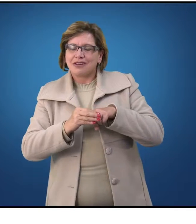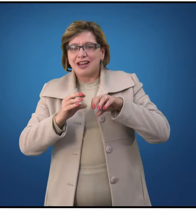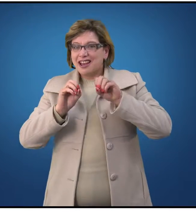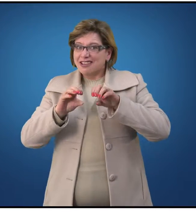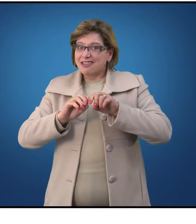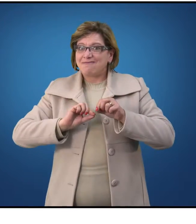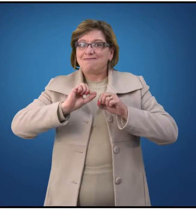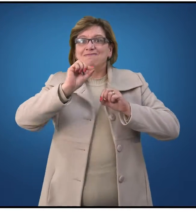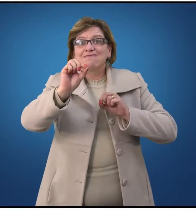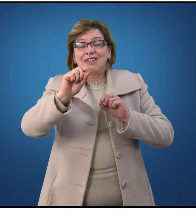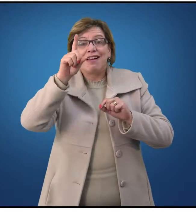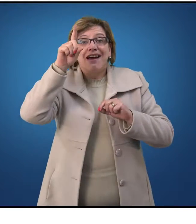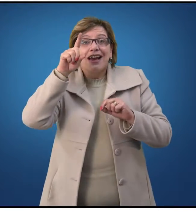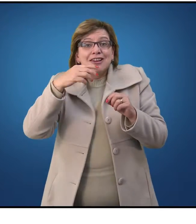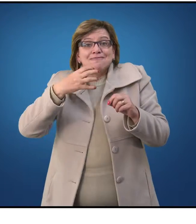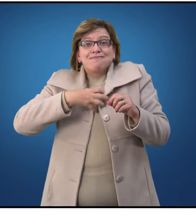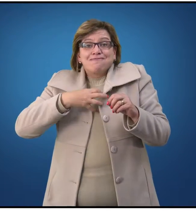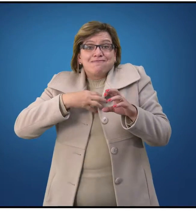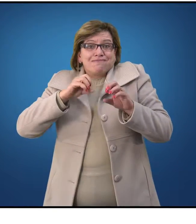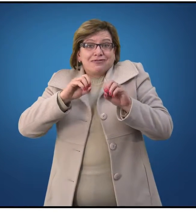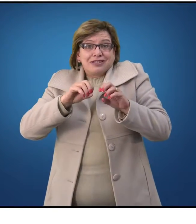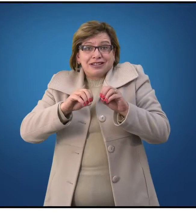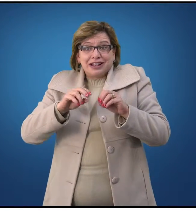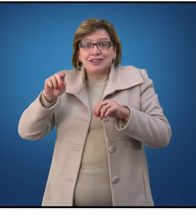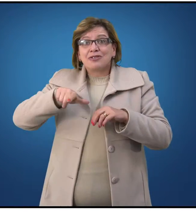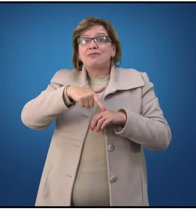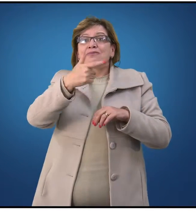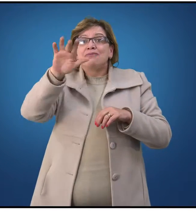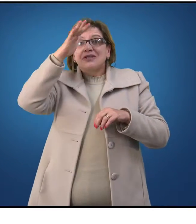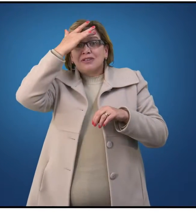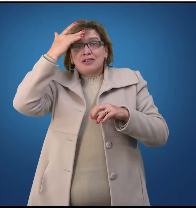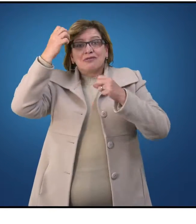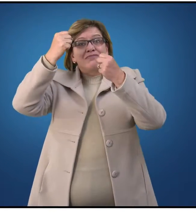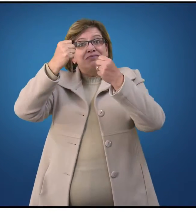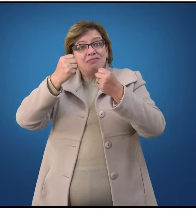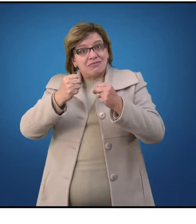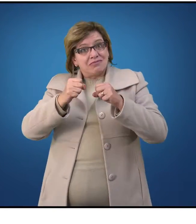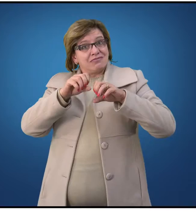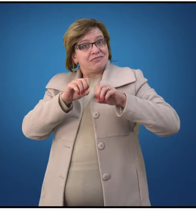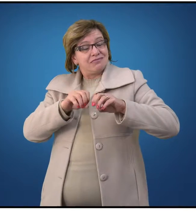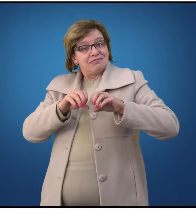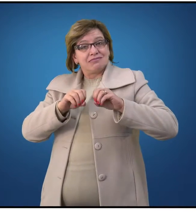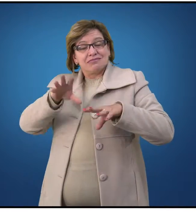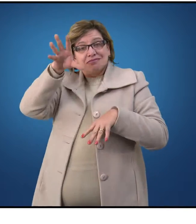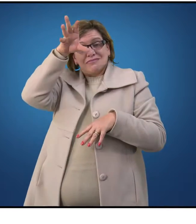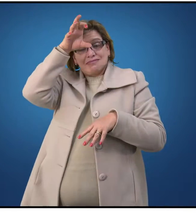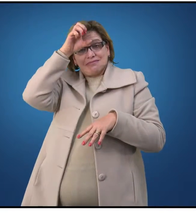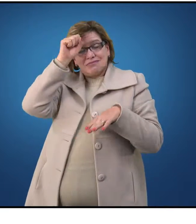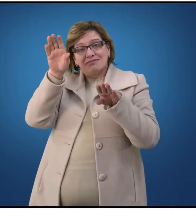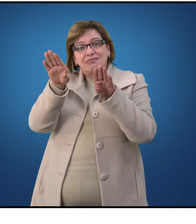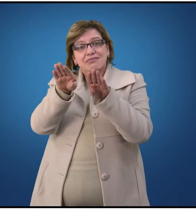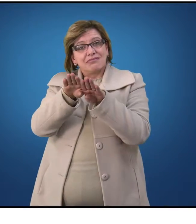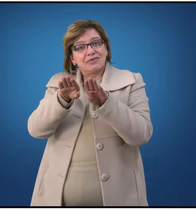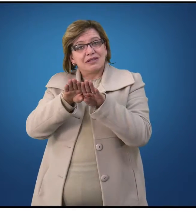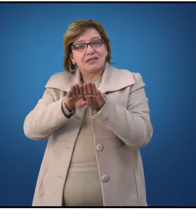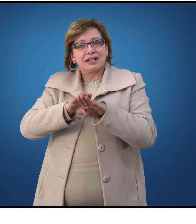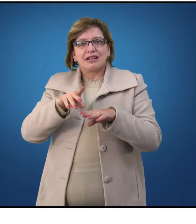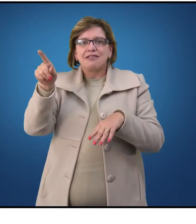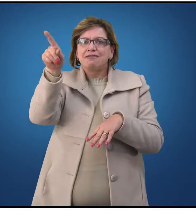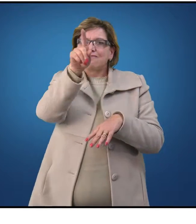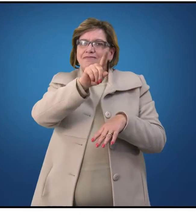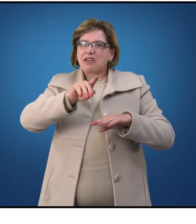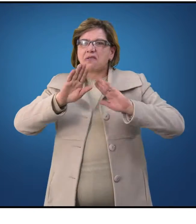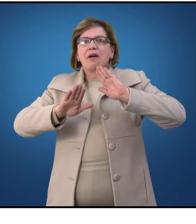pessoas utilizam, que elas têm a possibilidade, que têm a oportunidade de trabalhar com a educação à distância e que não é